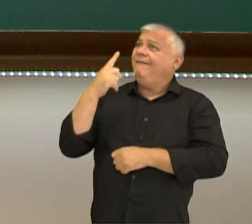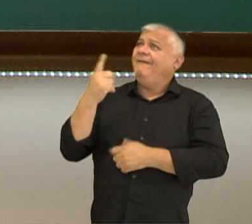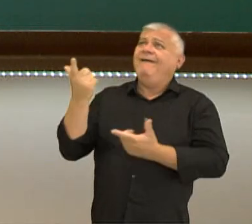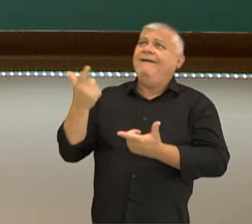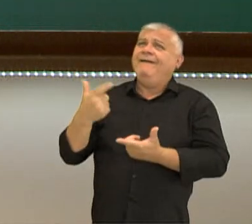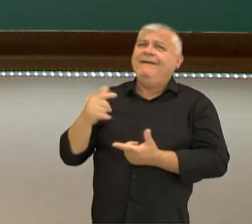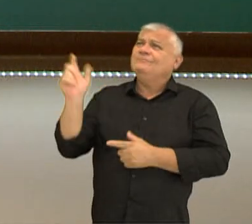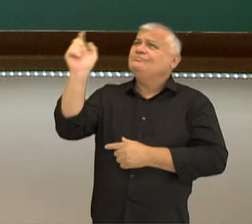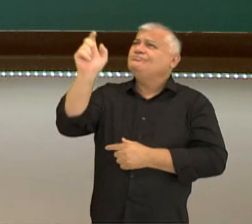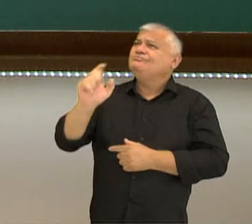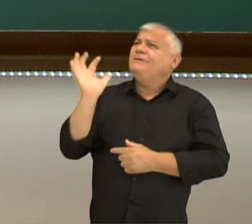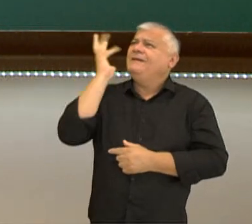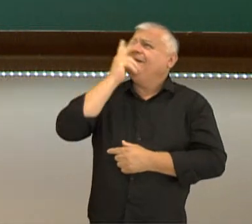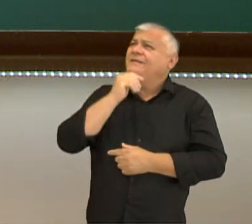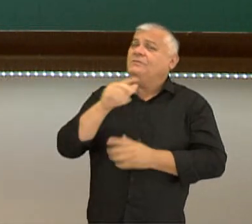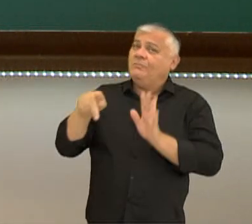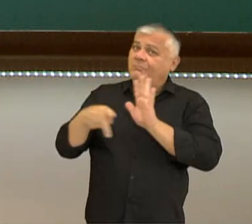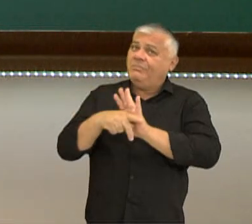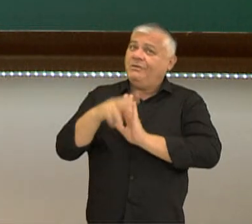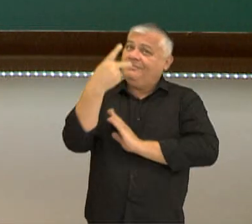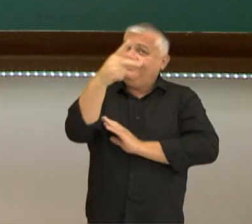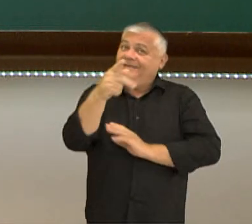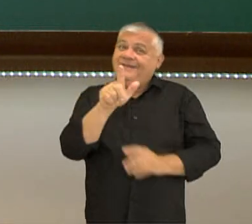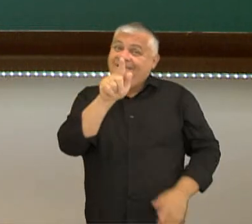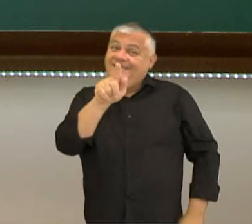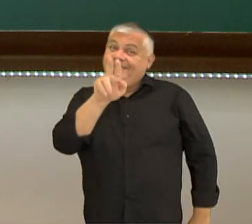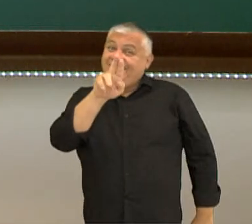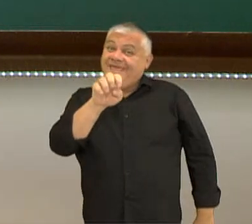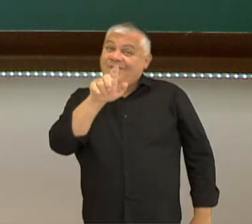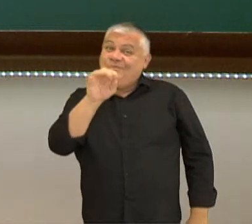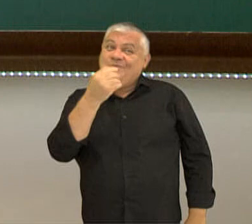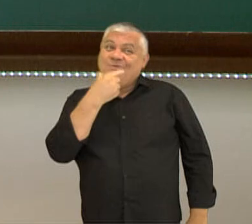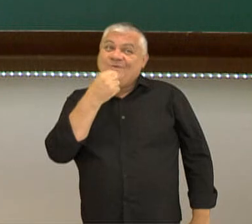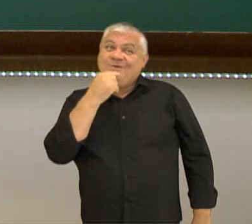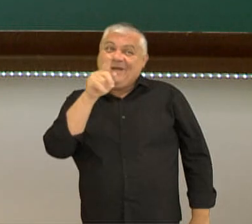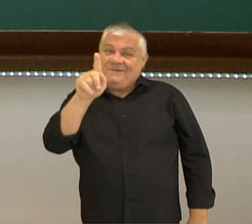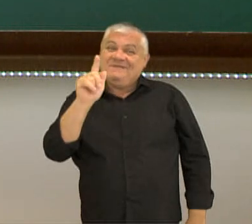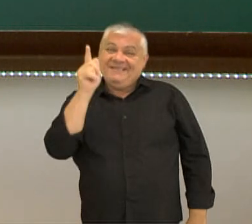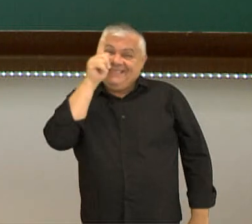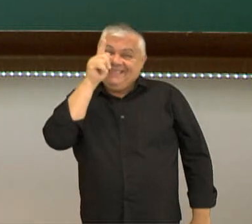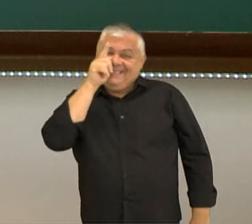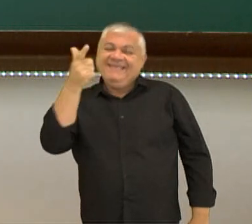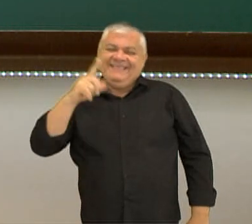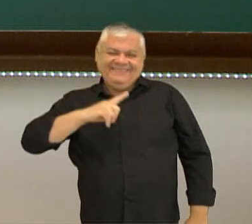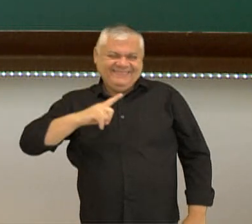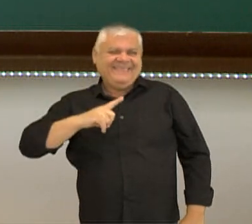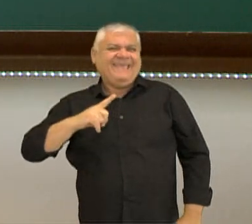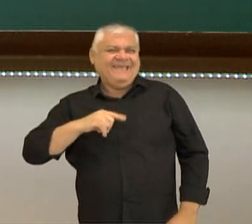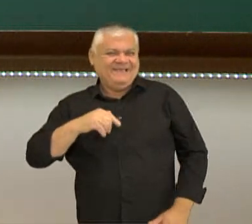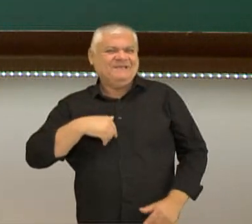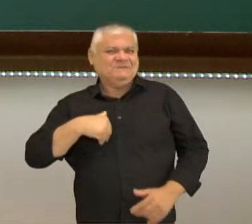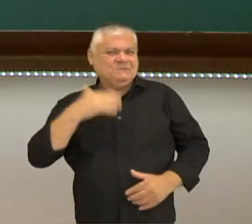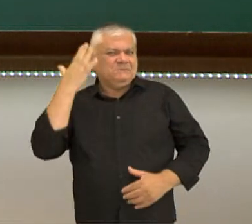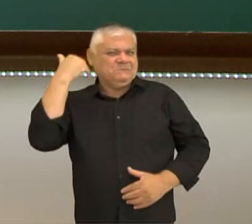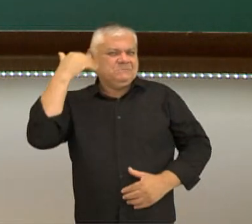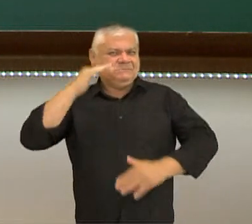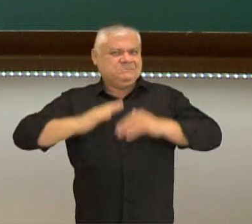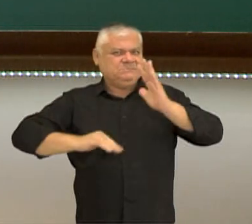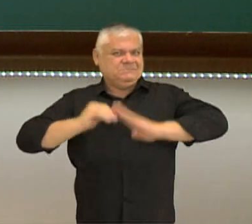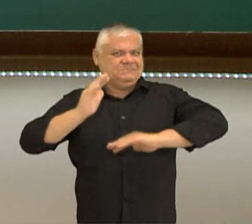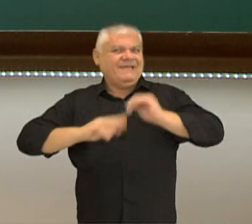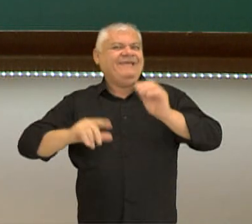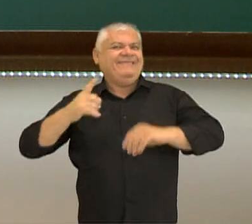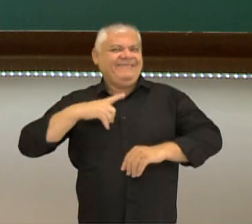não sabem nem o que é, pode ser até do Grego ou de outros artistas, né? A gente tem muitos artistas pertinhos da gente, então é muito bacana a gente